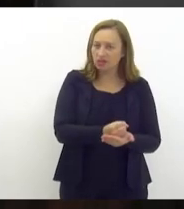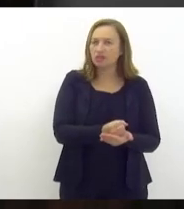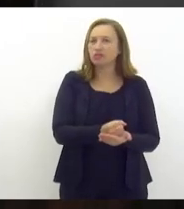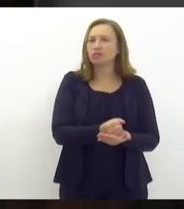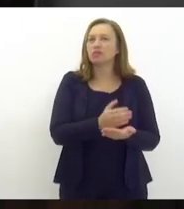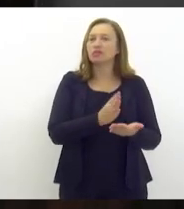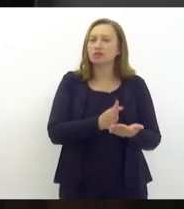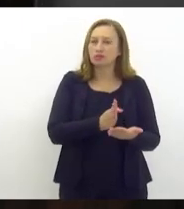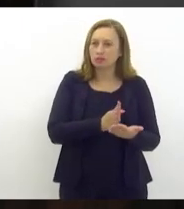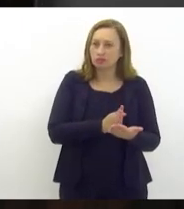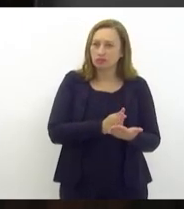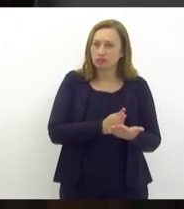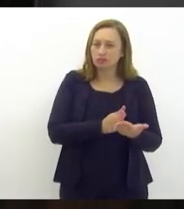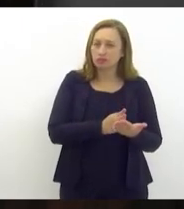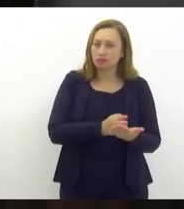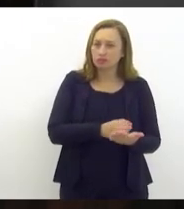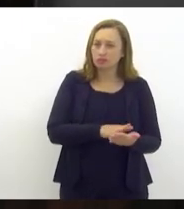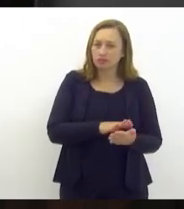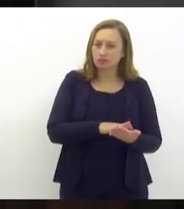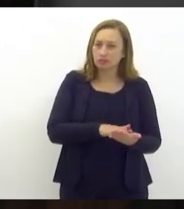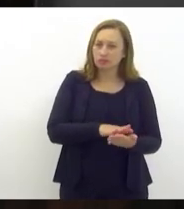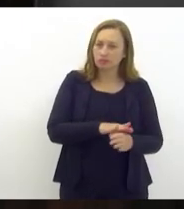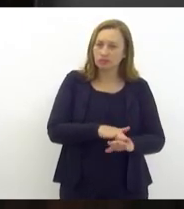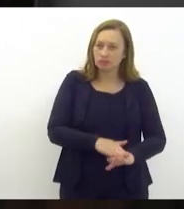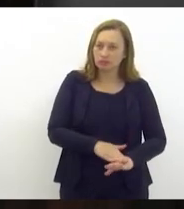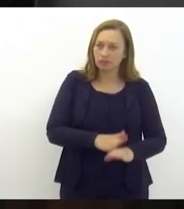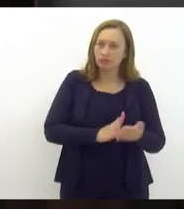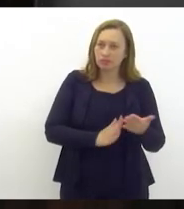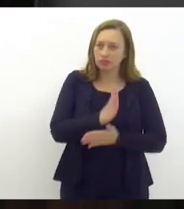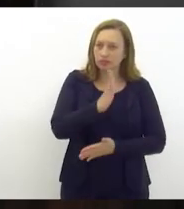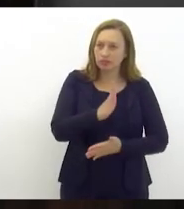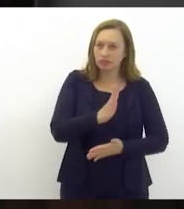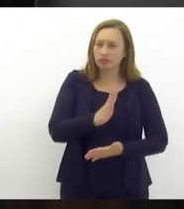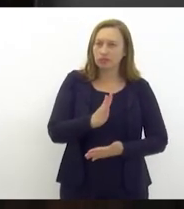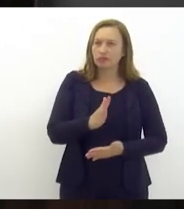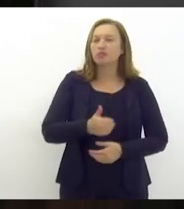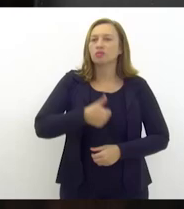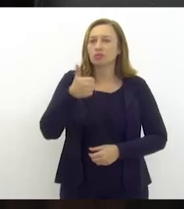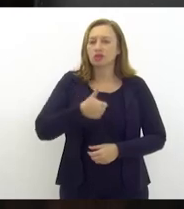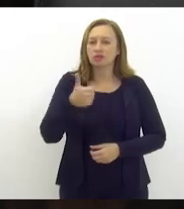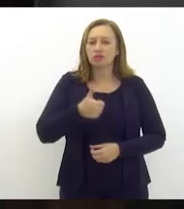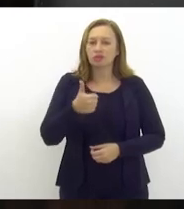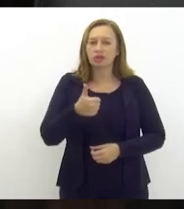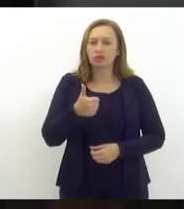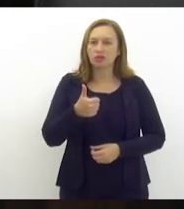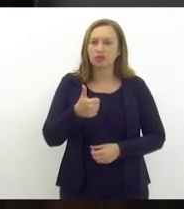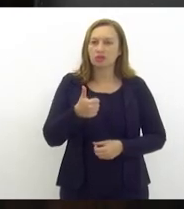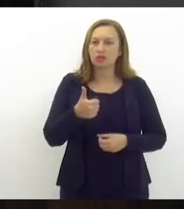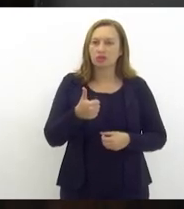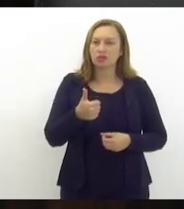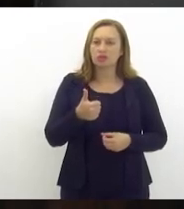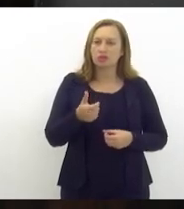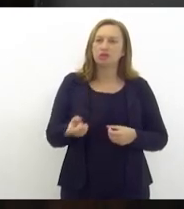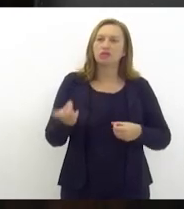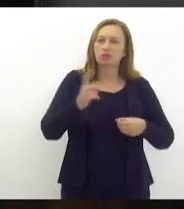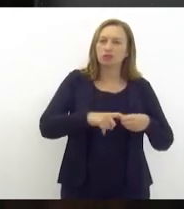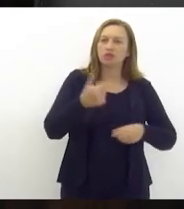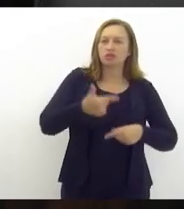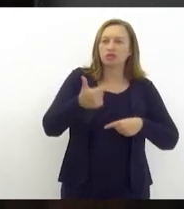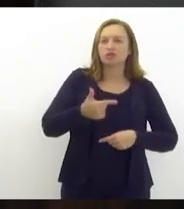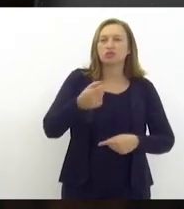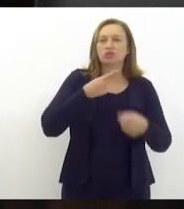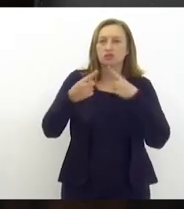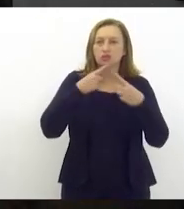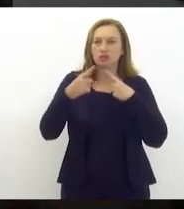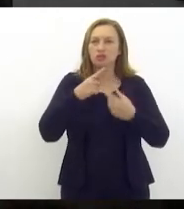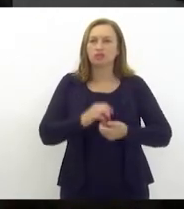aprovam, permaneça com o aprovado em primeira instância, quando retornaremos na segunda